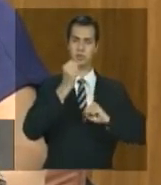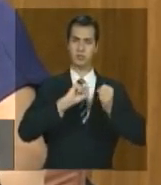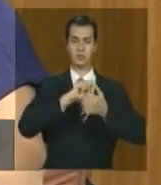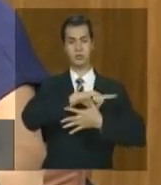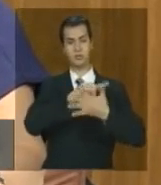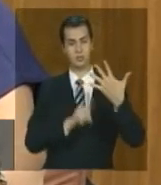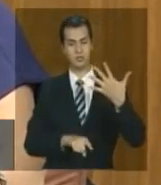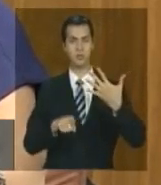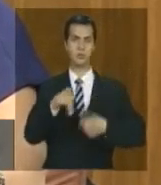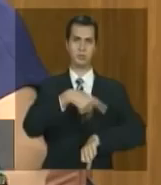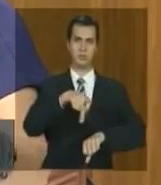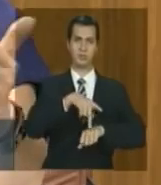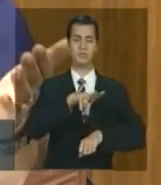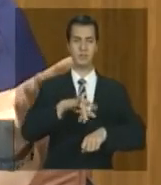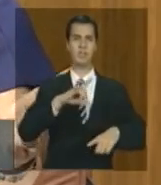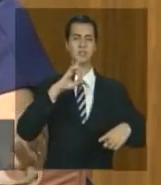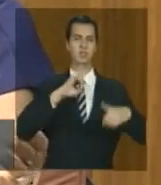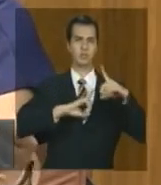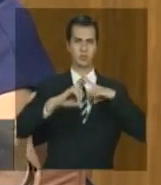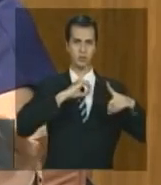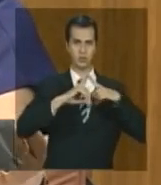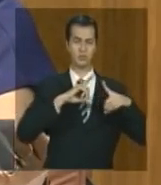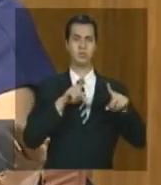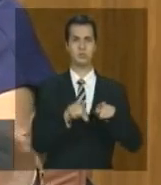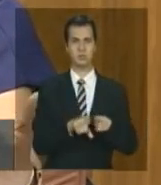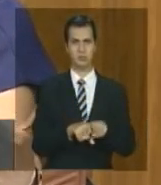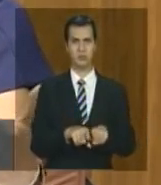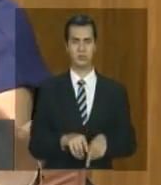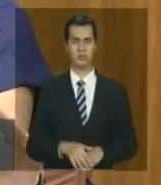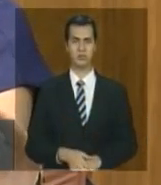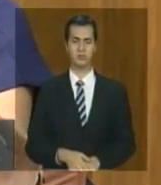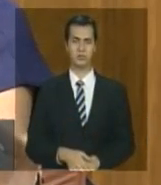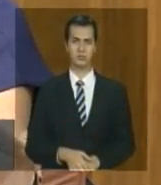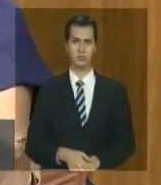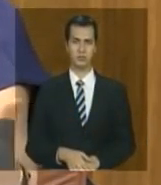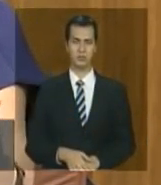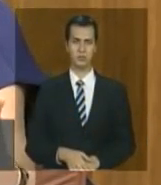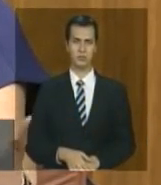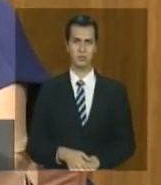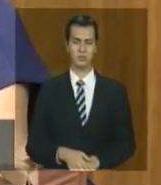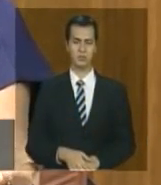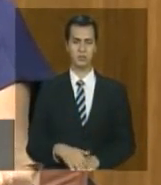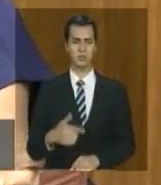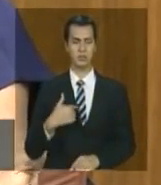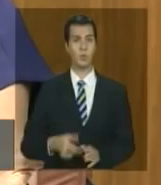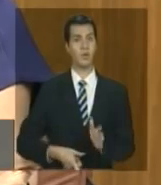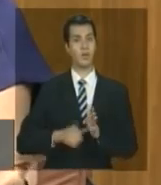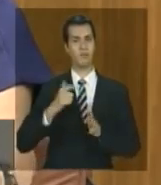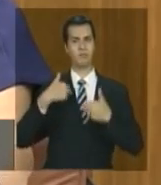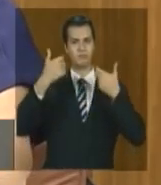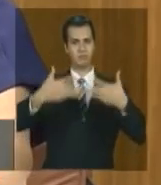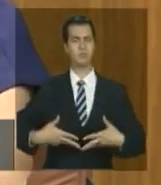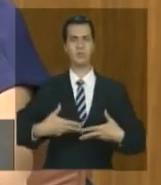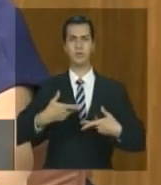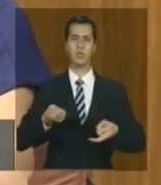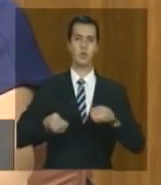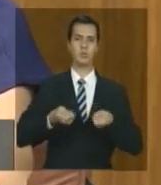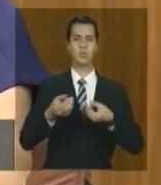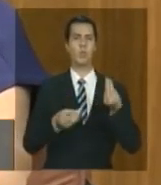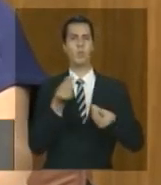vão se reunir para tratar do assunto. Certamente, eu não posso adiantar a você o que será o resultado dessas